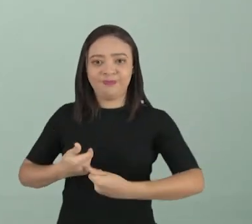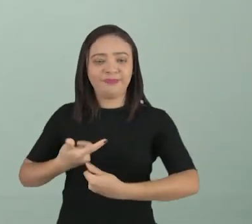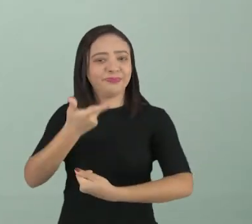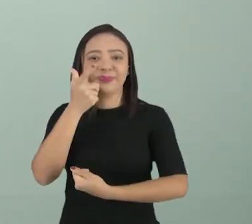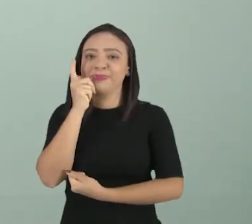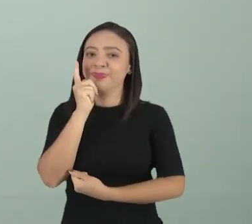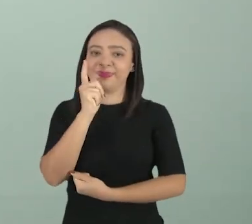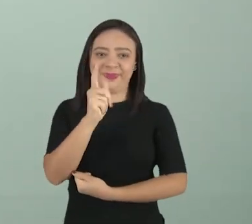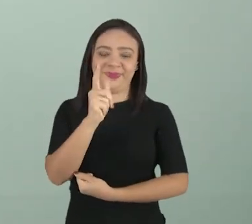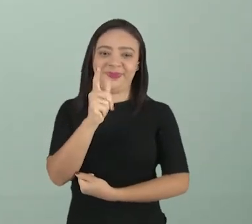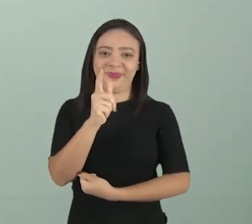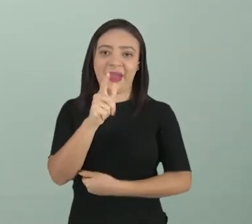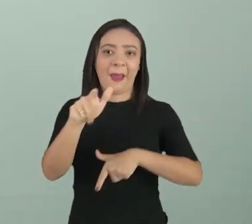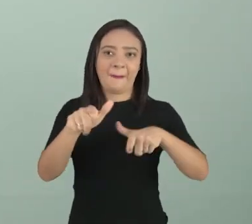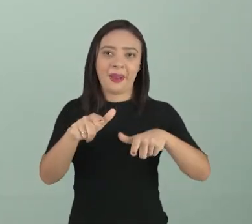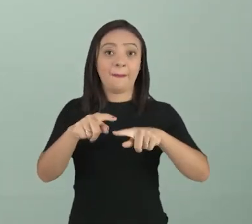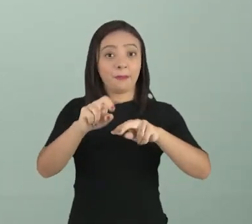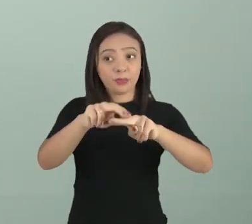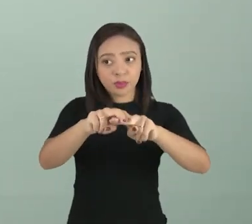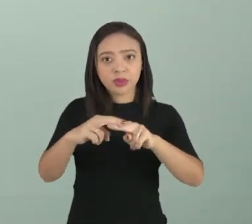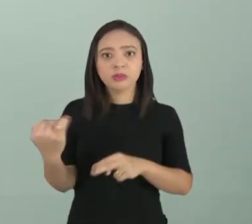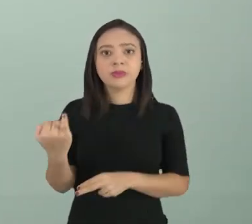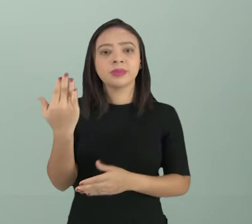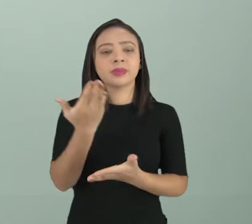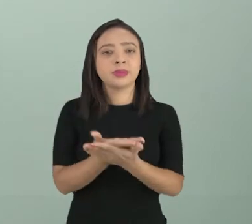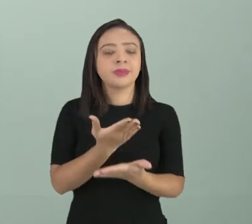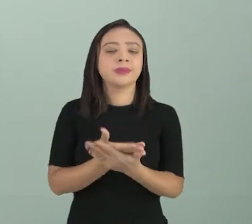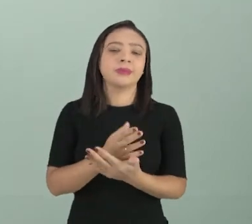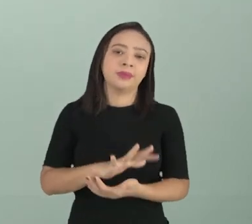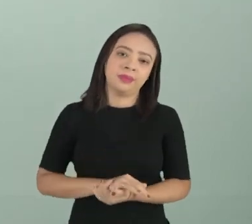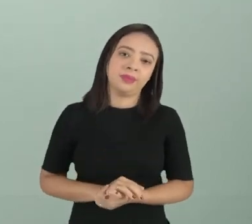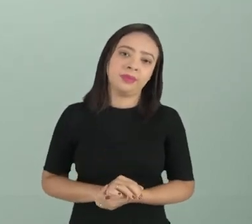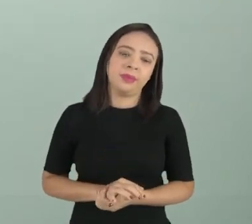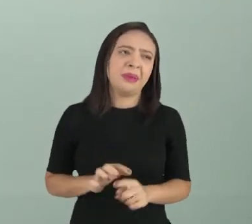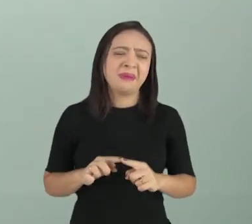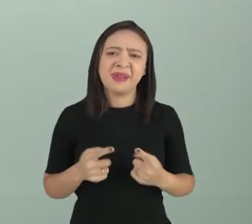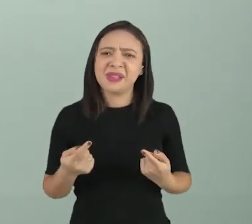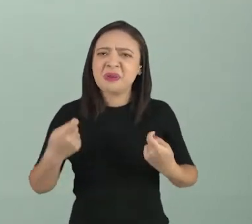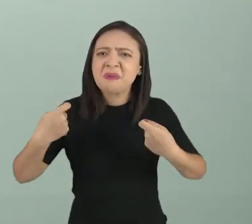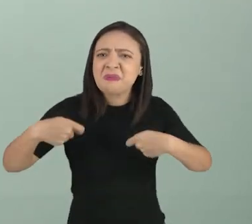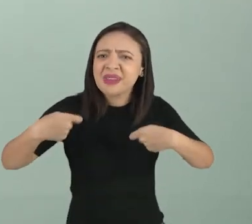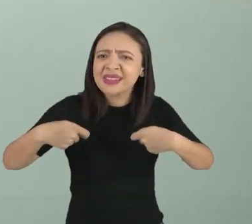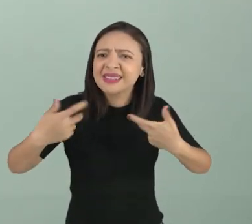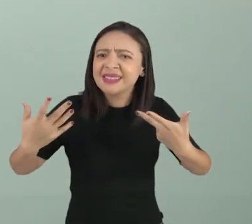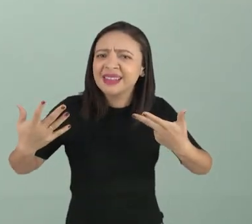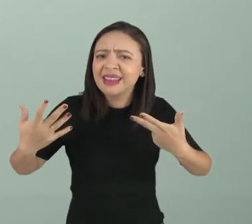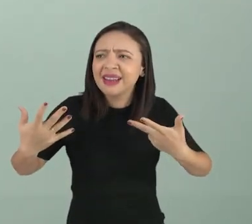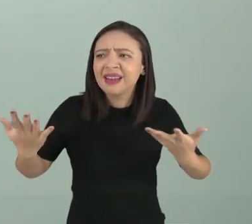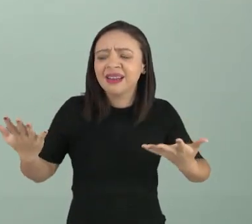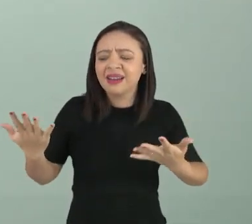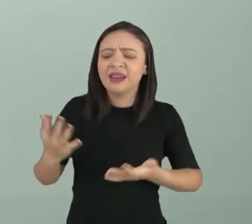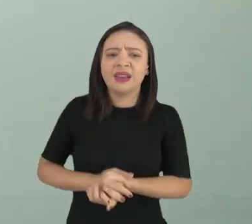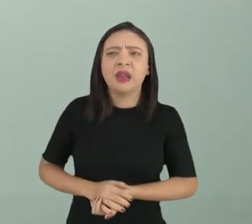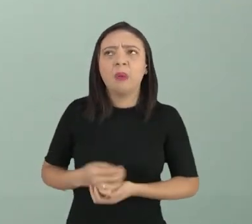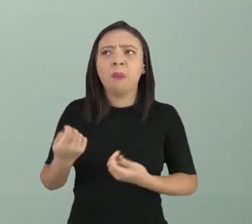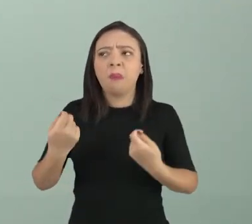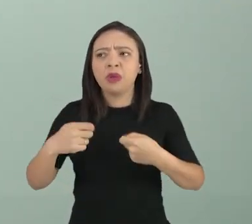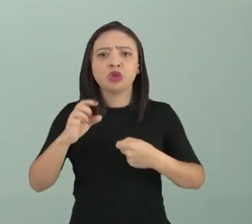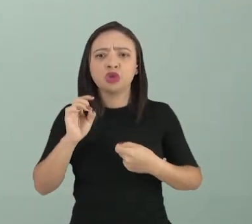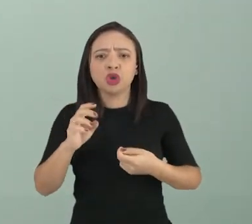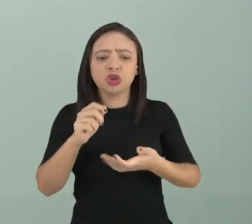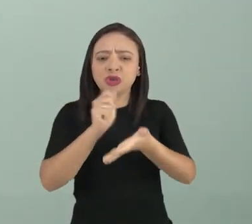não consegue Então você precisa saber a mas para quê que eu vou precisar eu vou precisar então precisa só da